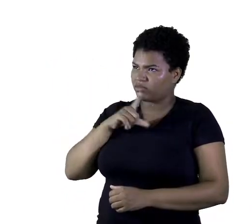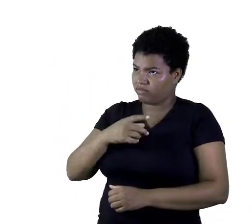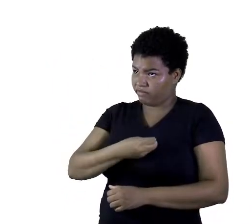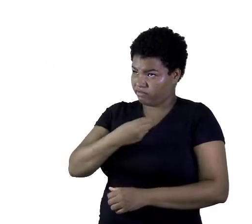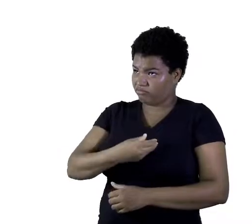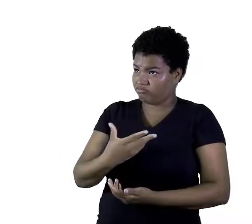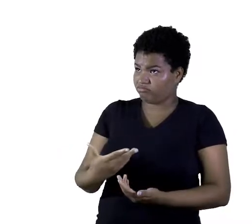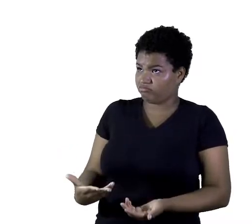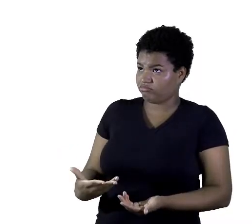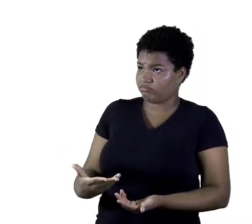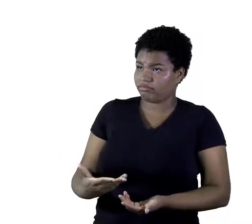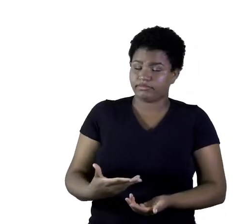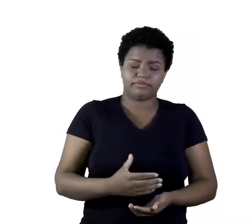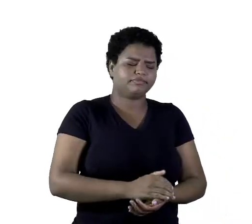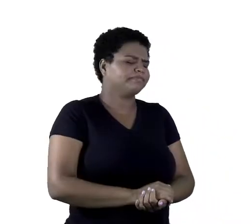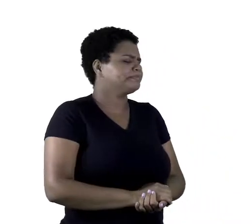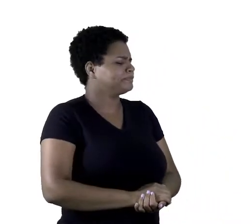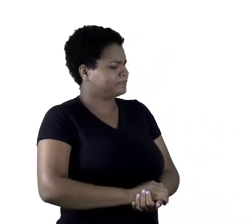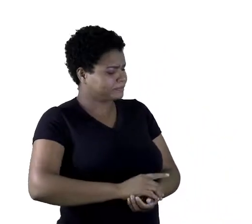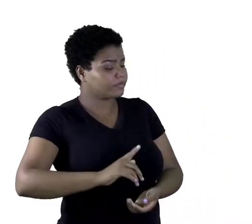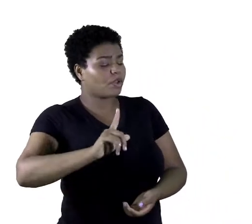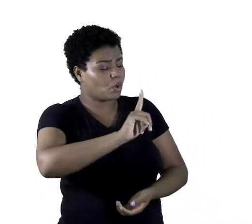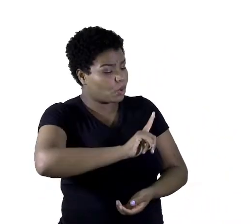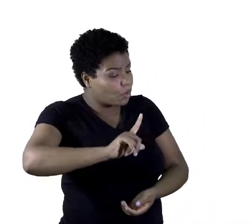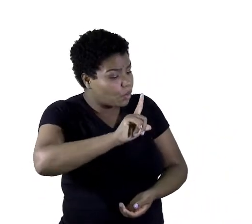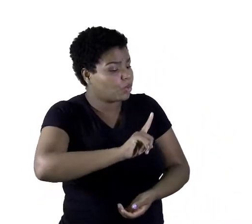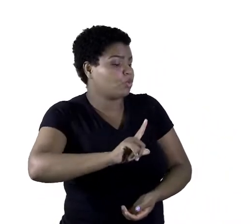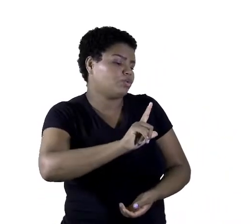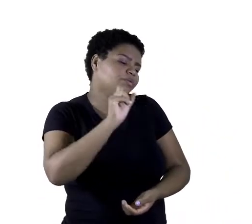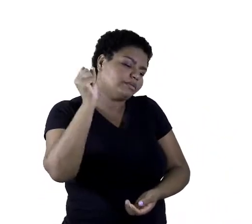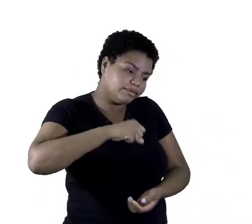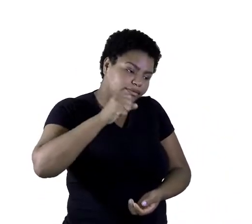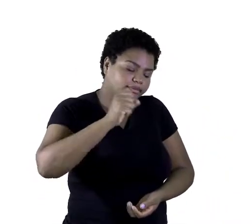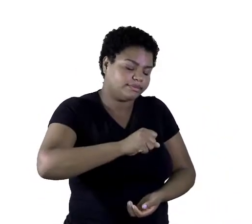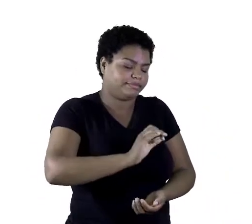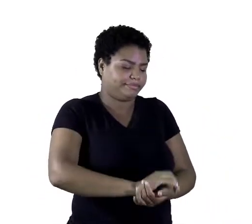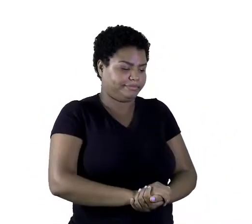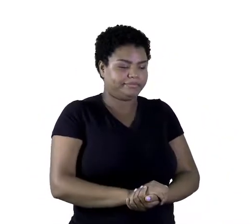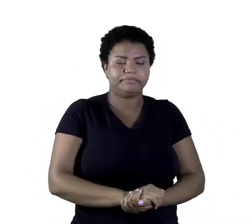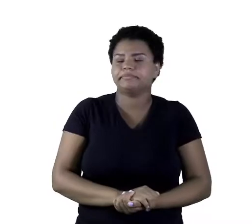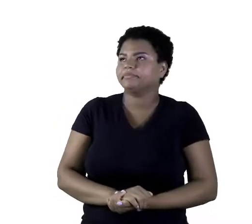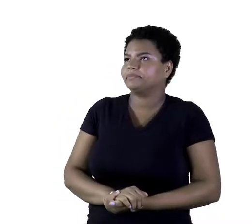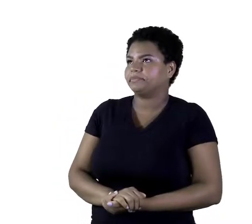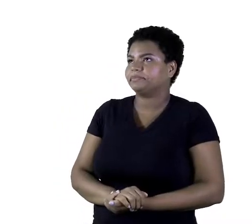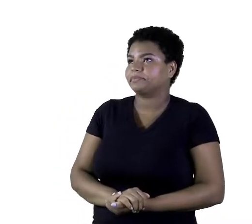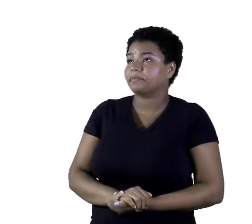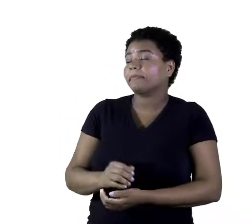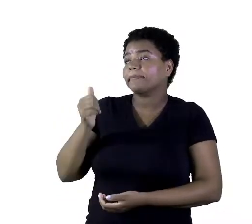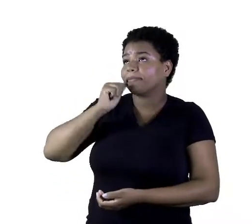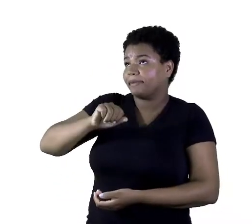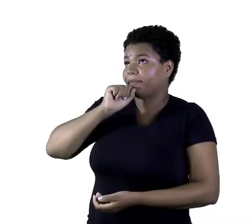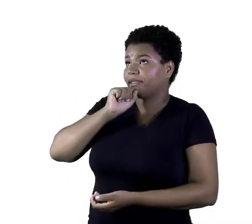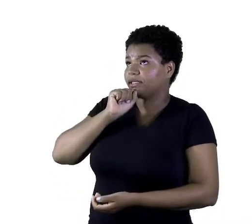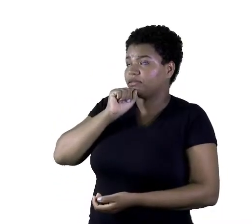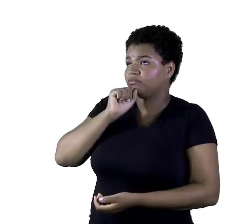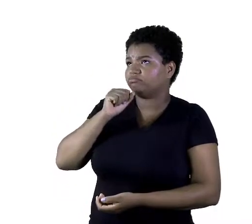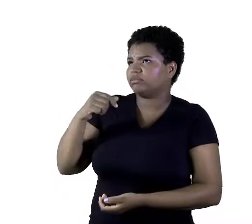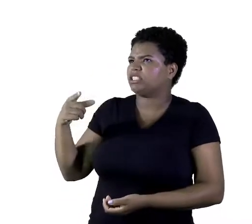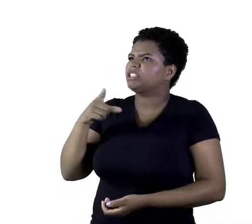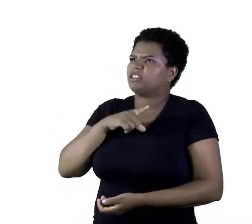ela responde: claro, Pluft, claro que existe. E aí ele fala: mamãe, eu